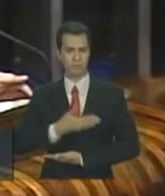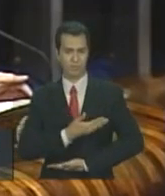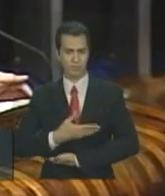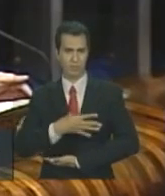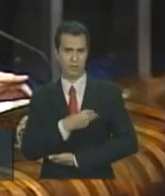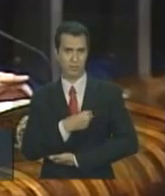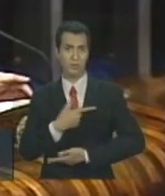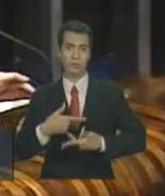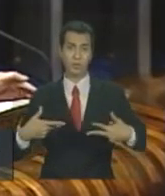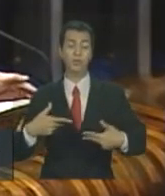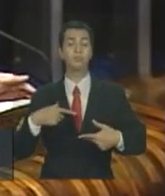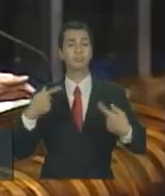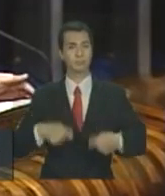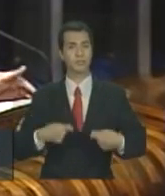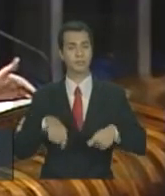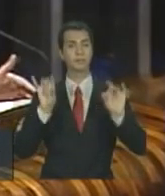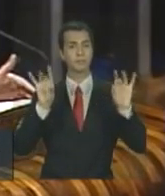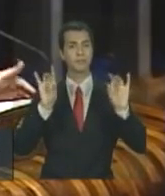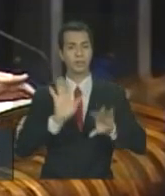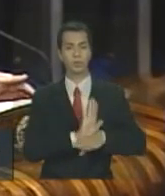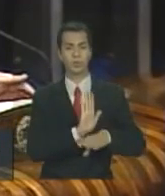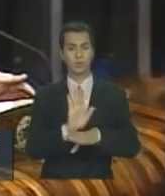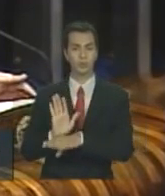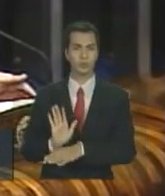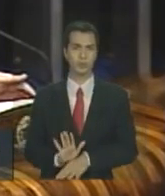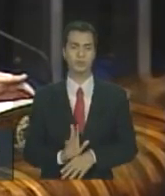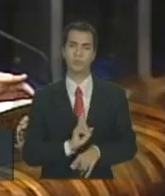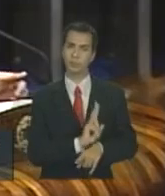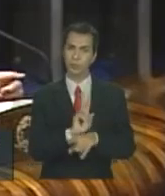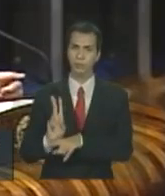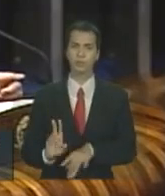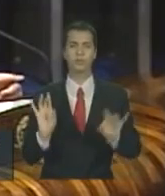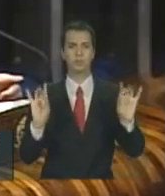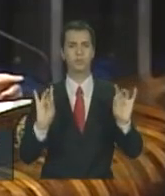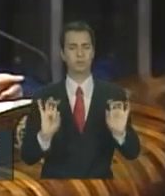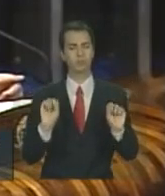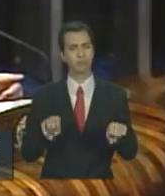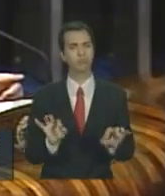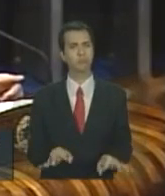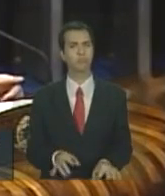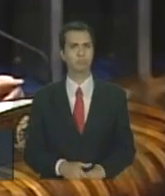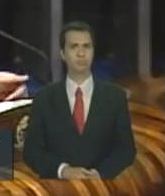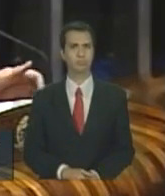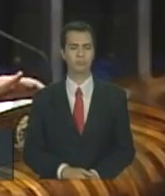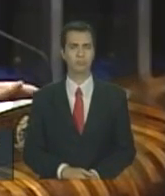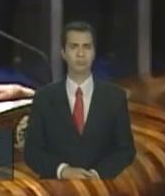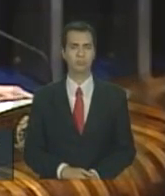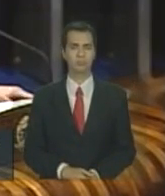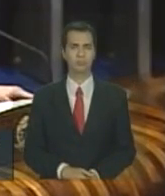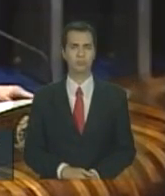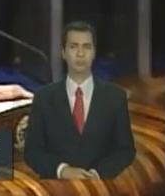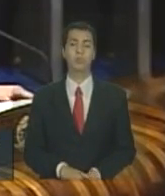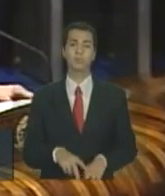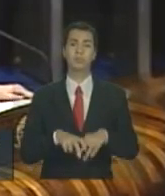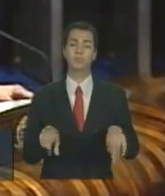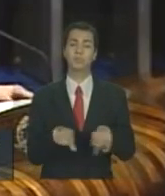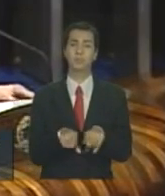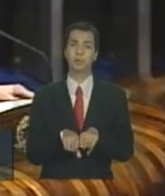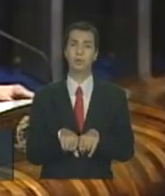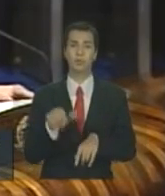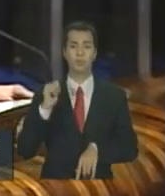condições especiais e proteção especial, sim. Daí porque ampliamos também no Bolsa